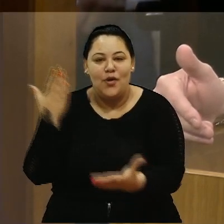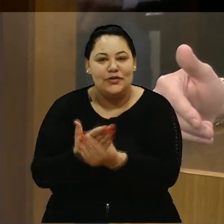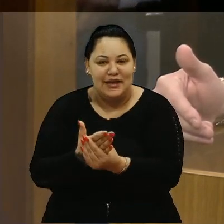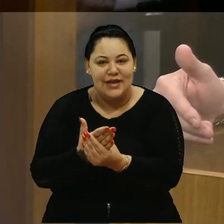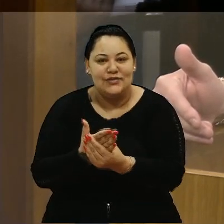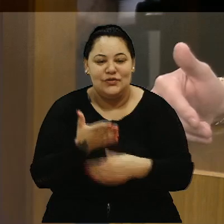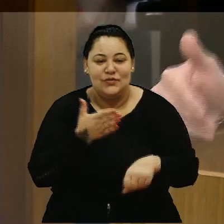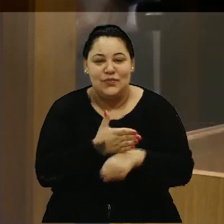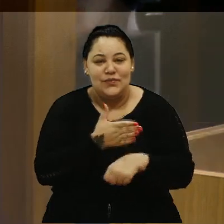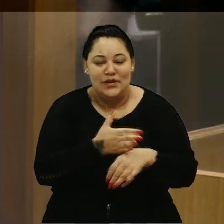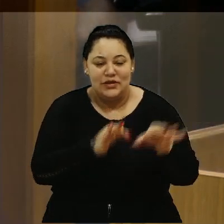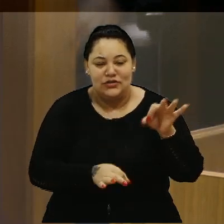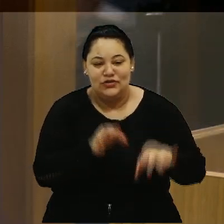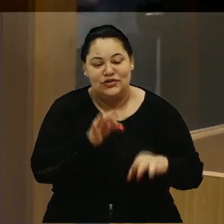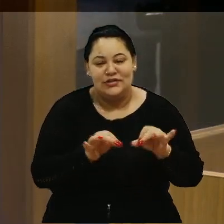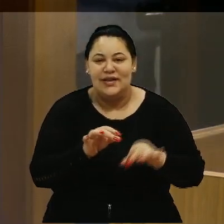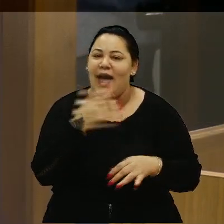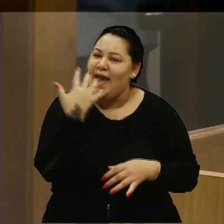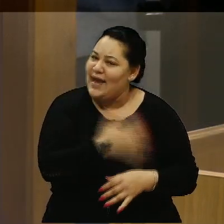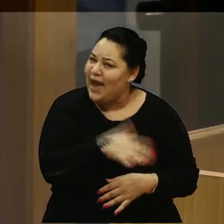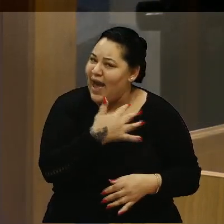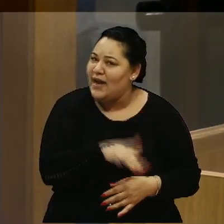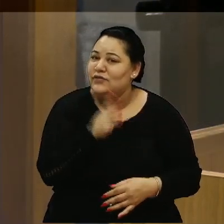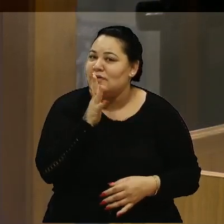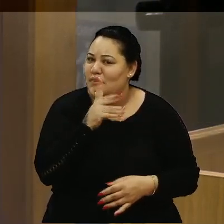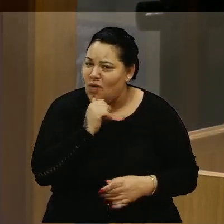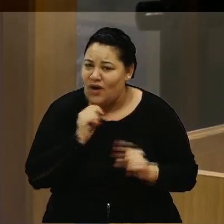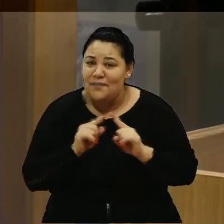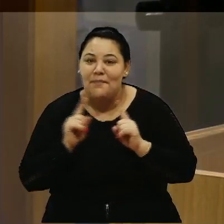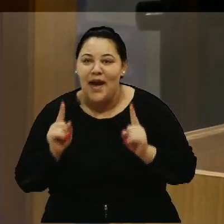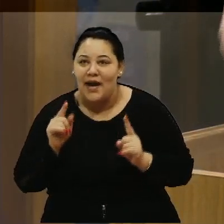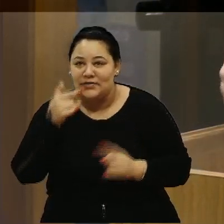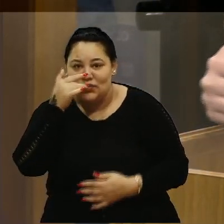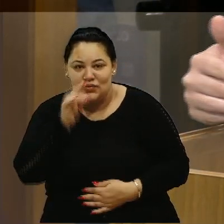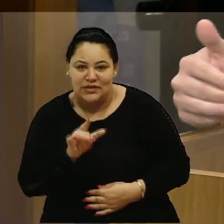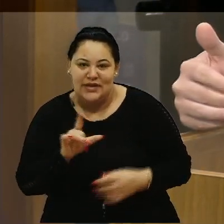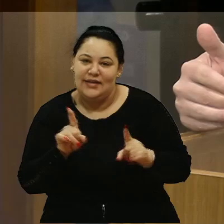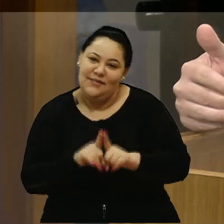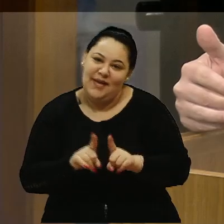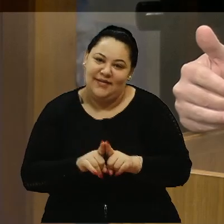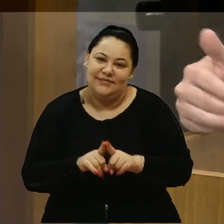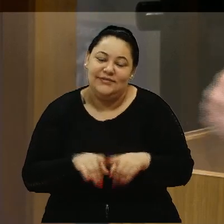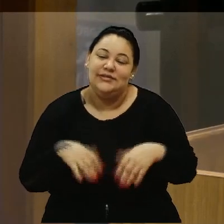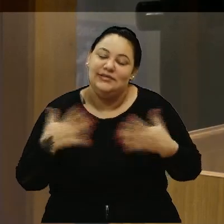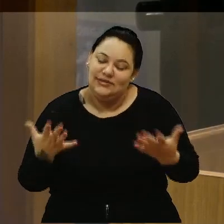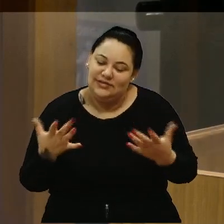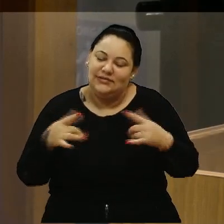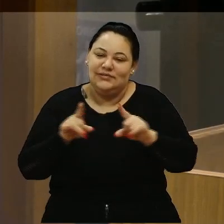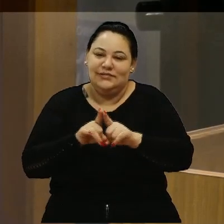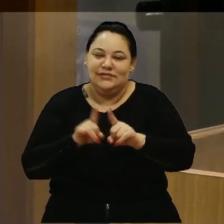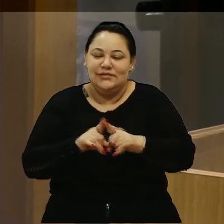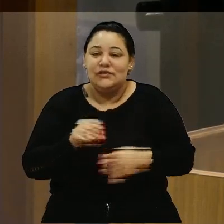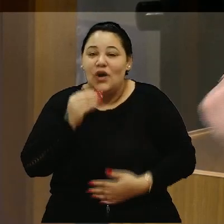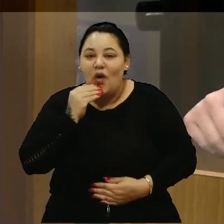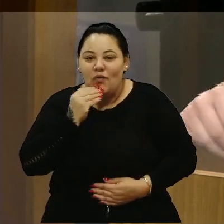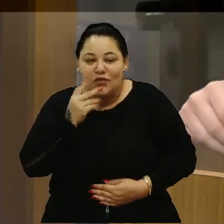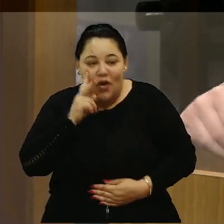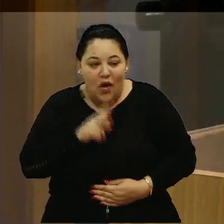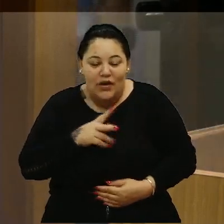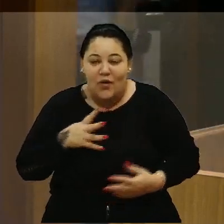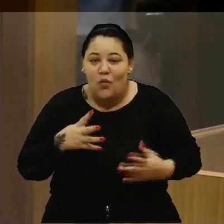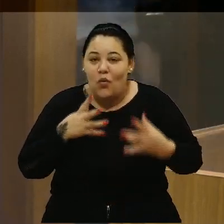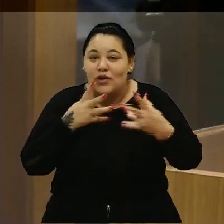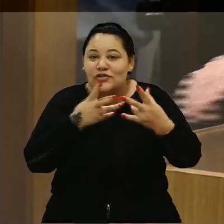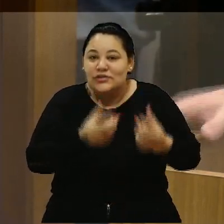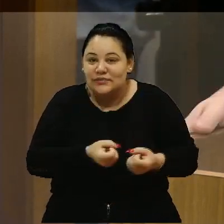possível. E assim o queremos manter. Além disso tudo, olha a quantidade